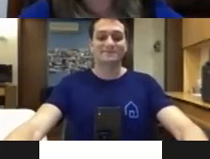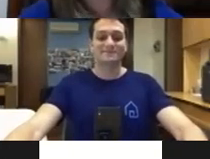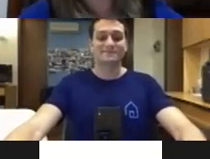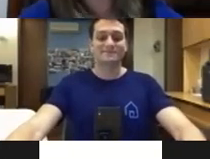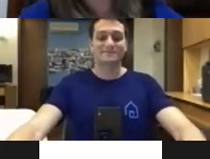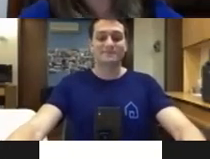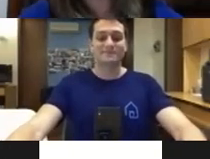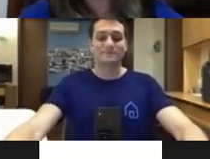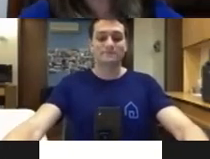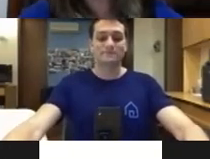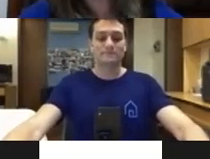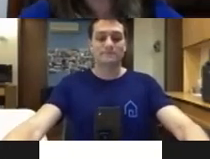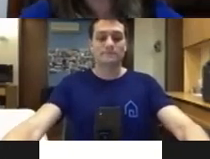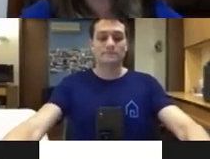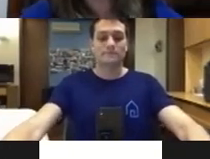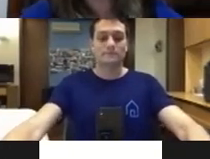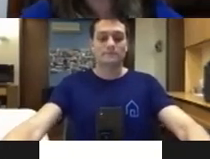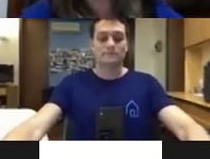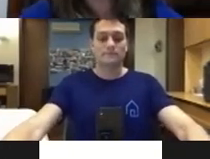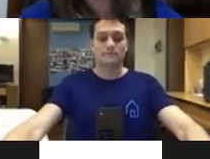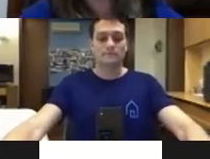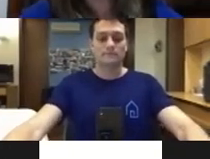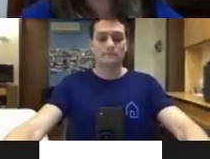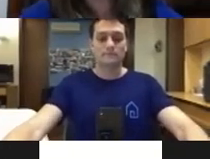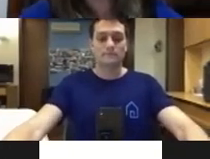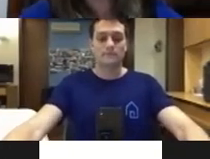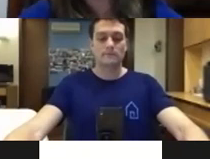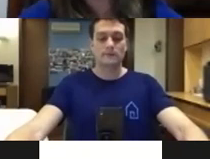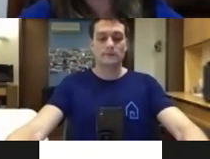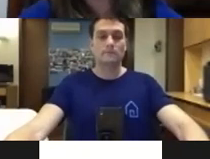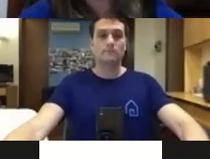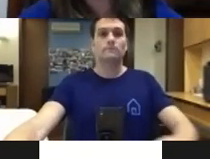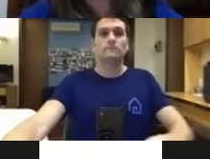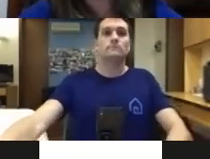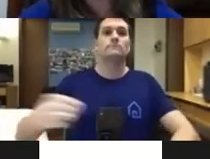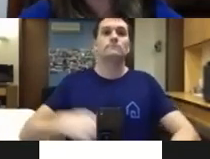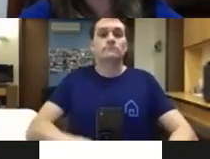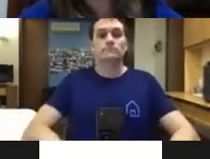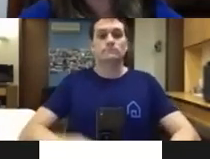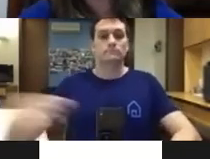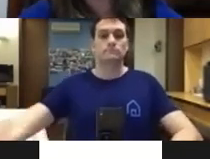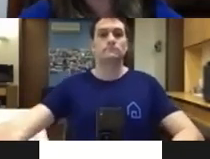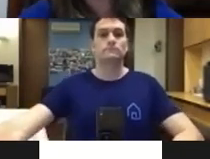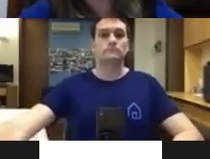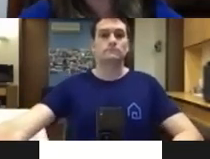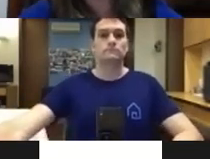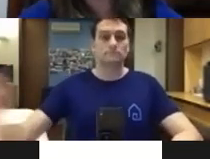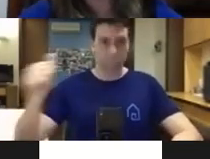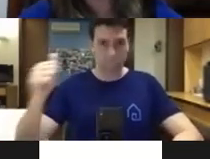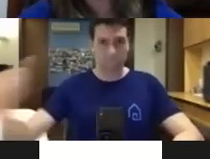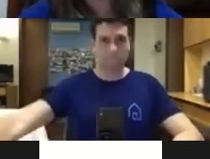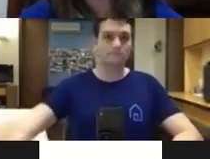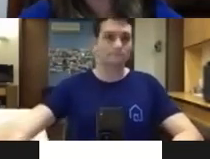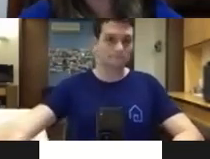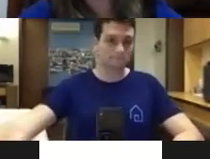Vanessa tem grande conhecimento na área e vai passar aí muita informação para todo mundo. Tá? Passo a palavra aí, Vanessa.